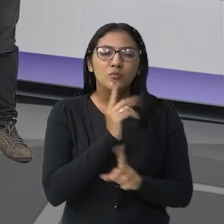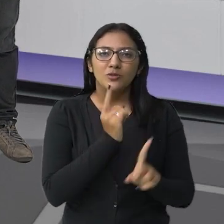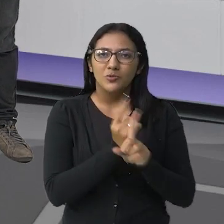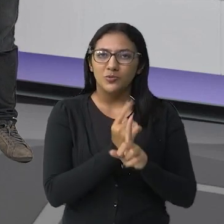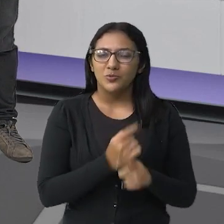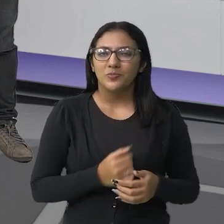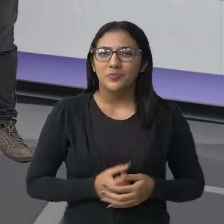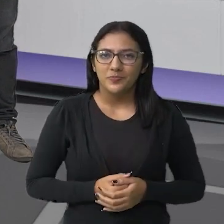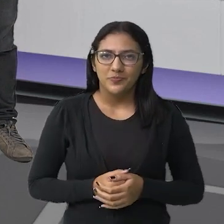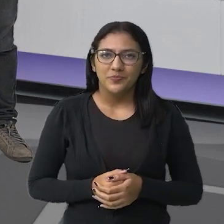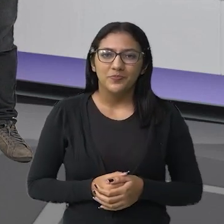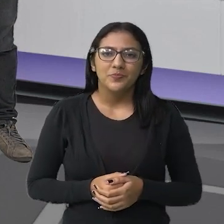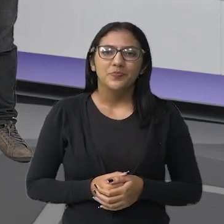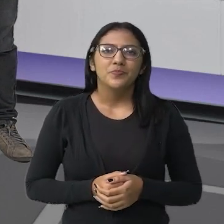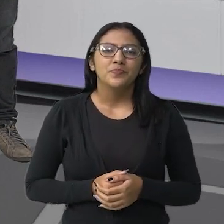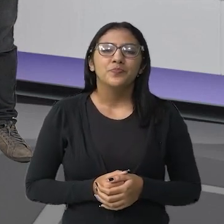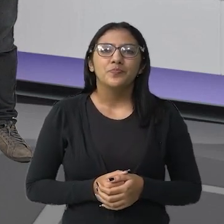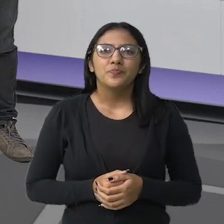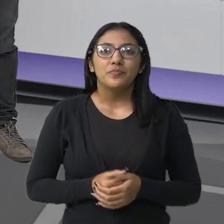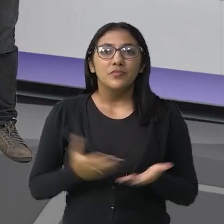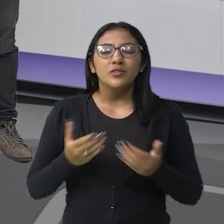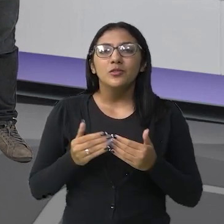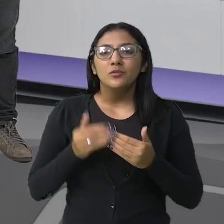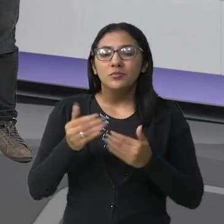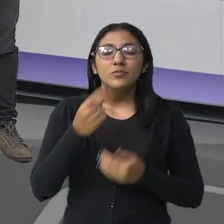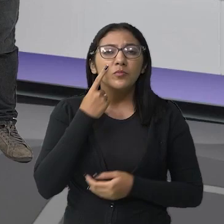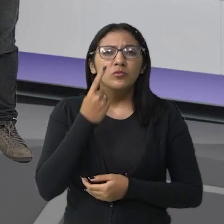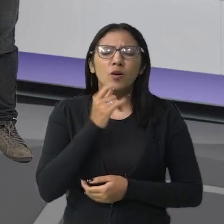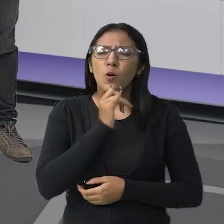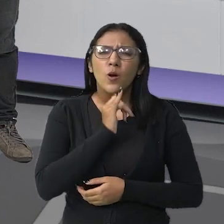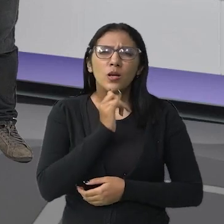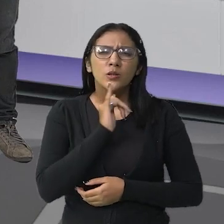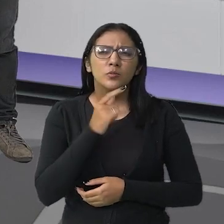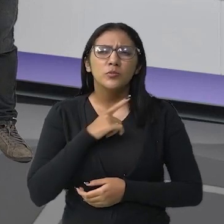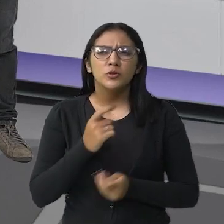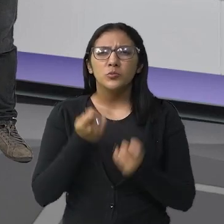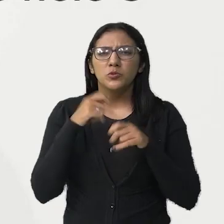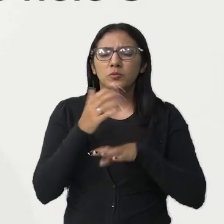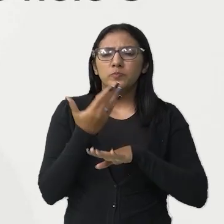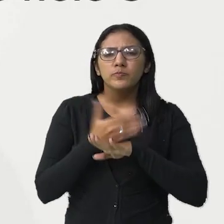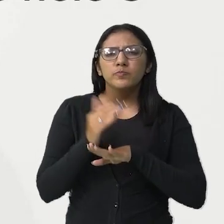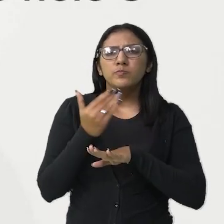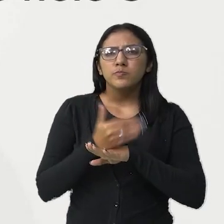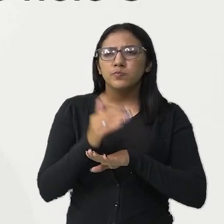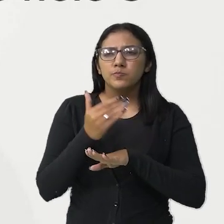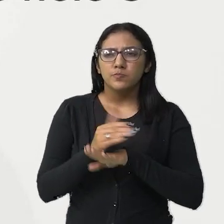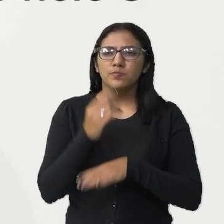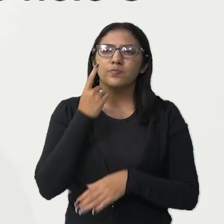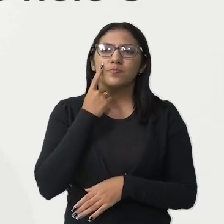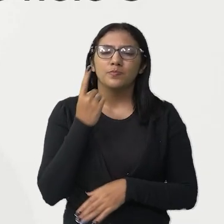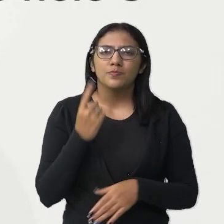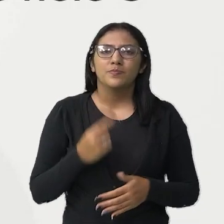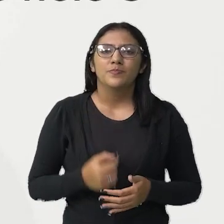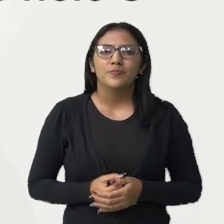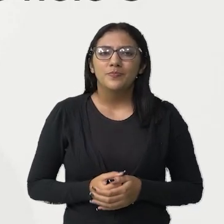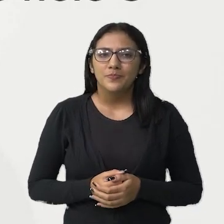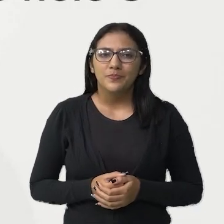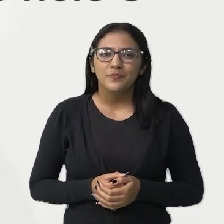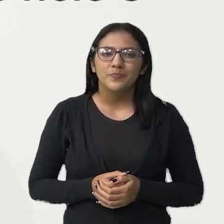de 3, beleza? Vamos partir então para os nossos exemplos, para a gente praticar aí a nossa solução. Olha